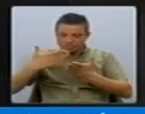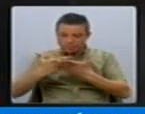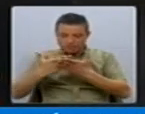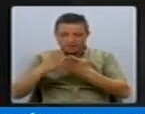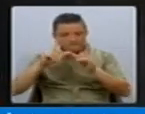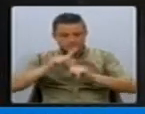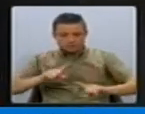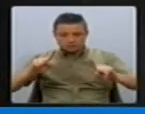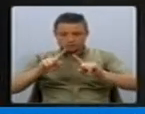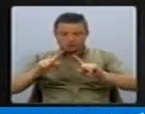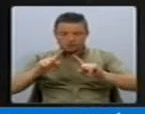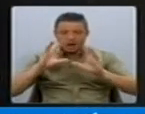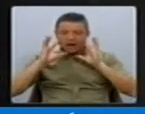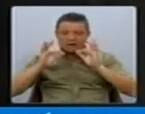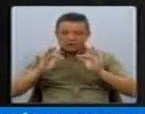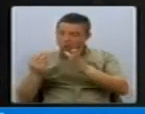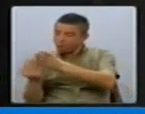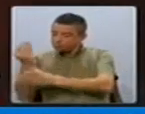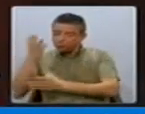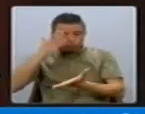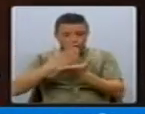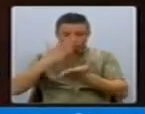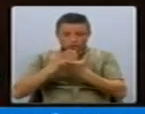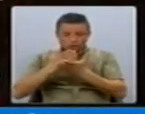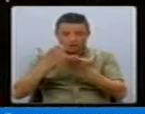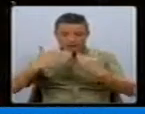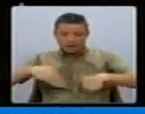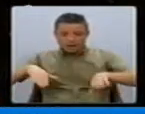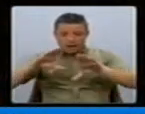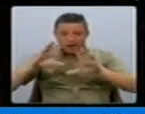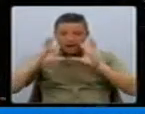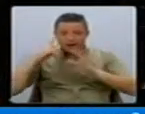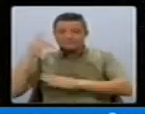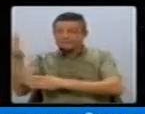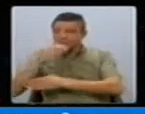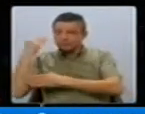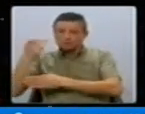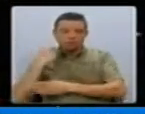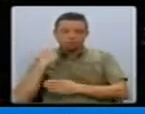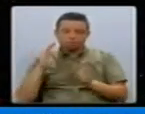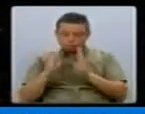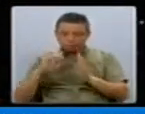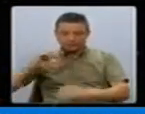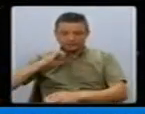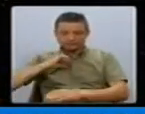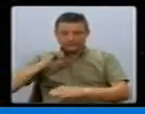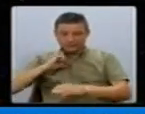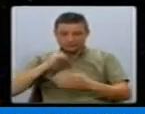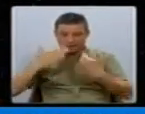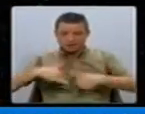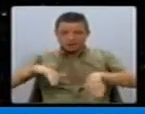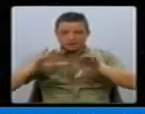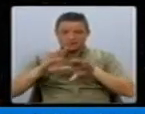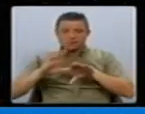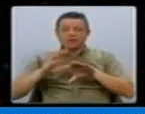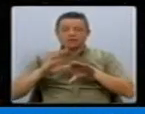não chega lá. E, portanto, é um objeto. E são, então, as famosas anãs castanhas. E, ao longo destas várias